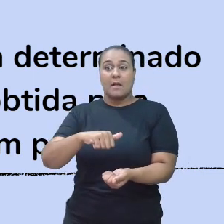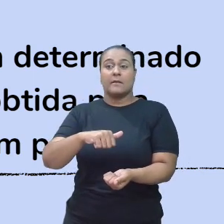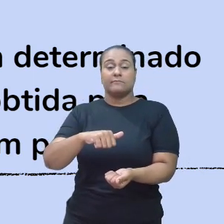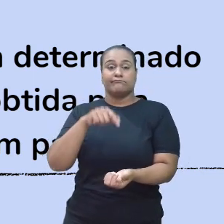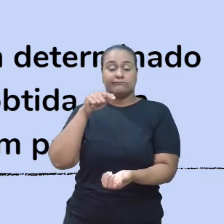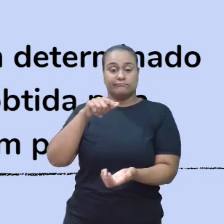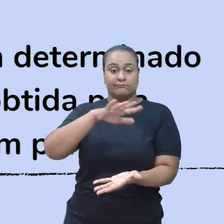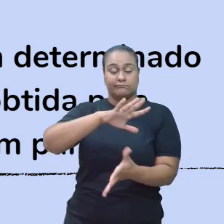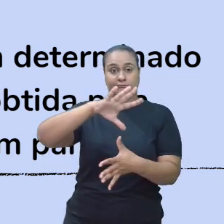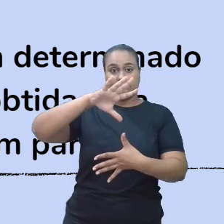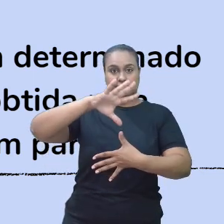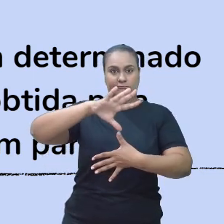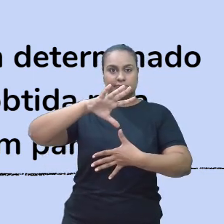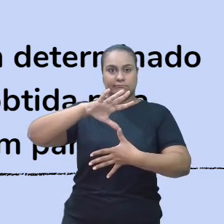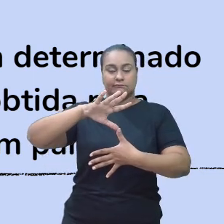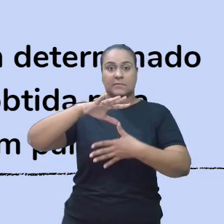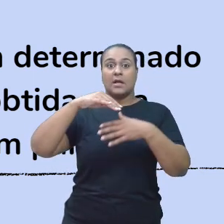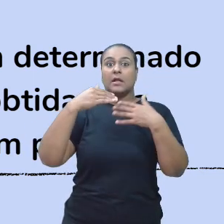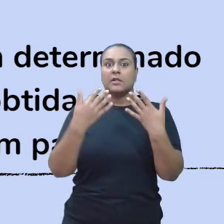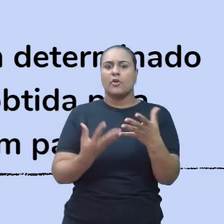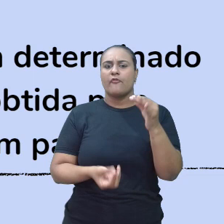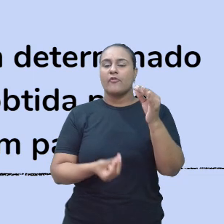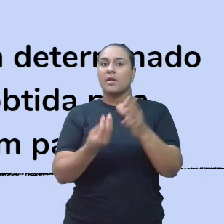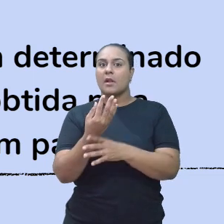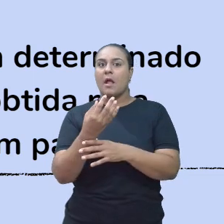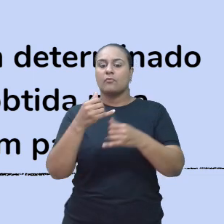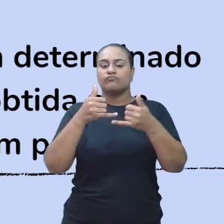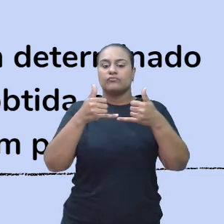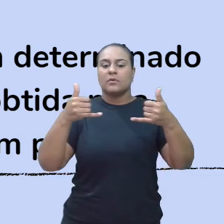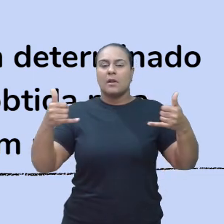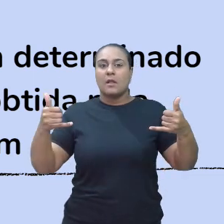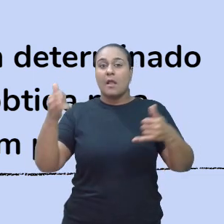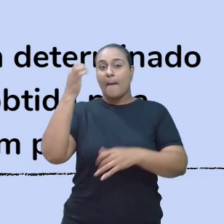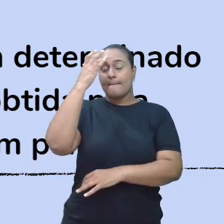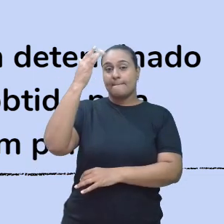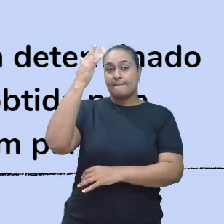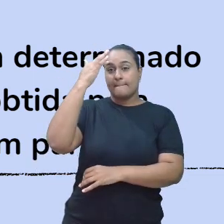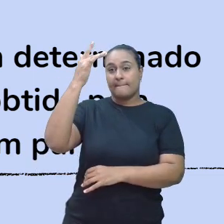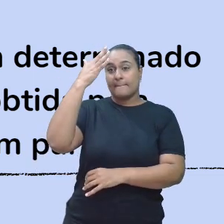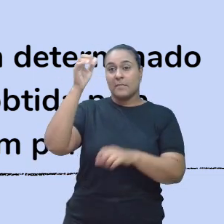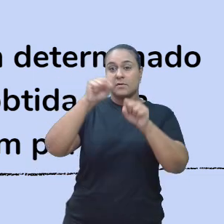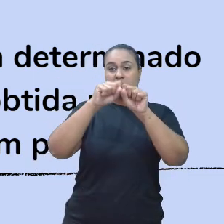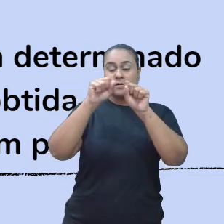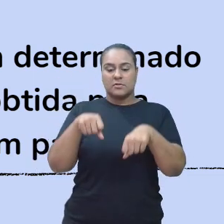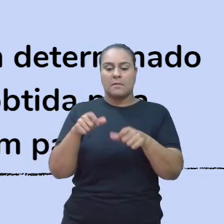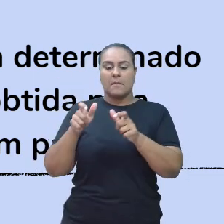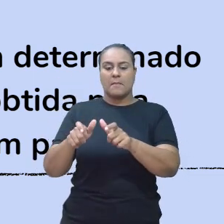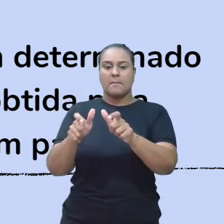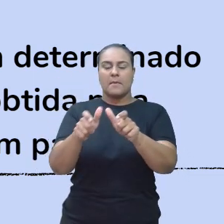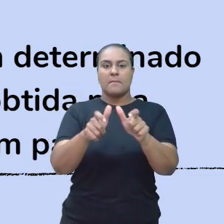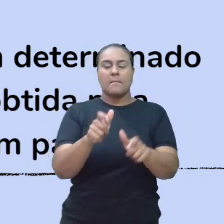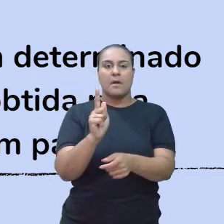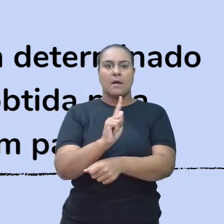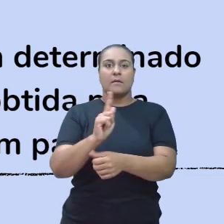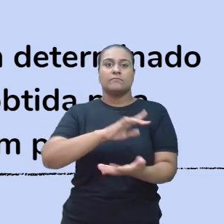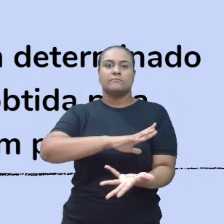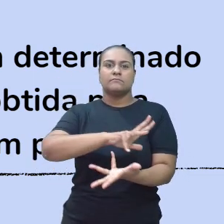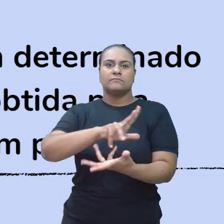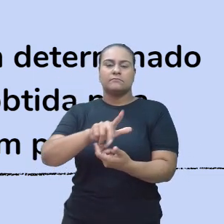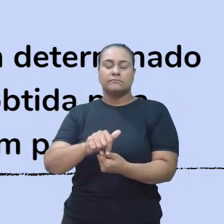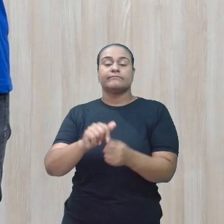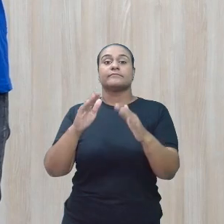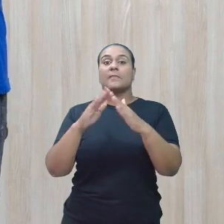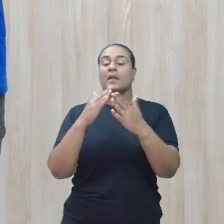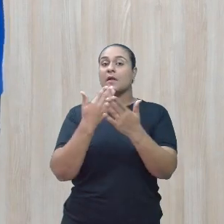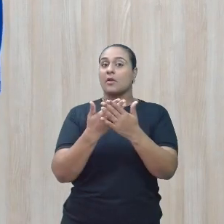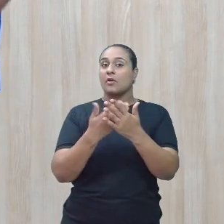linhas imaginárias, tá? Linhas imaginárias, chamada Sistema de Coordenadas Geográficas. Lá no teu colégio, ou então você